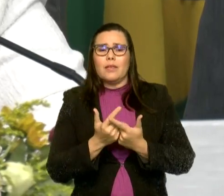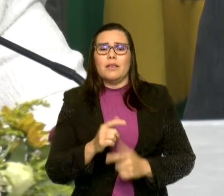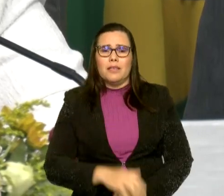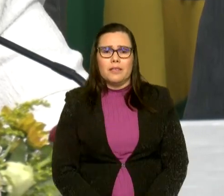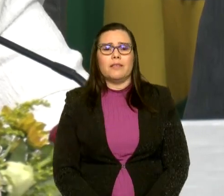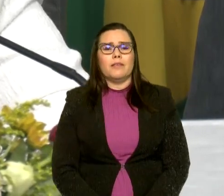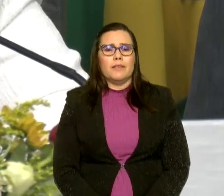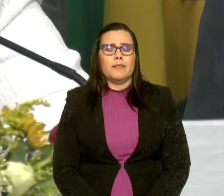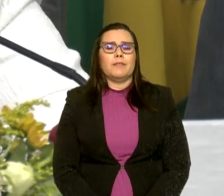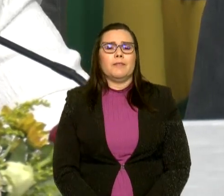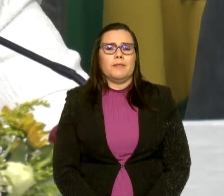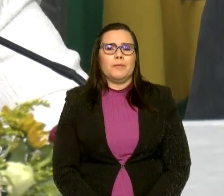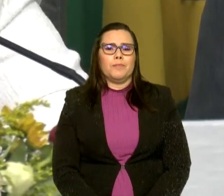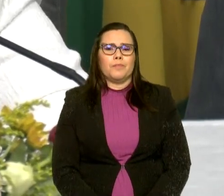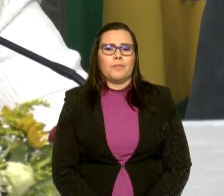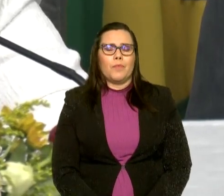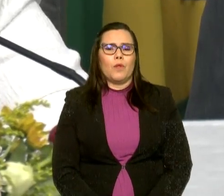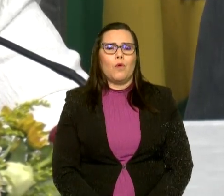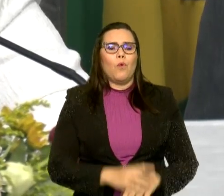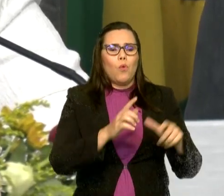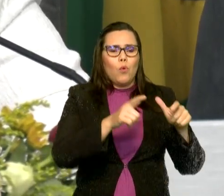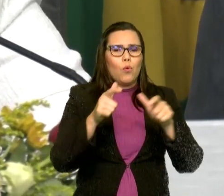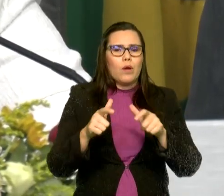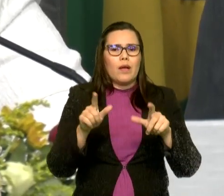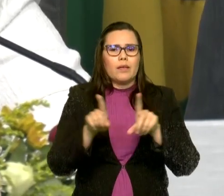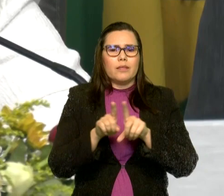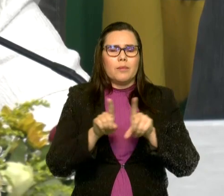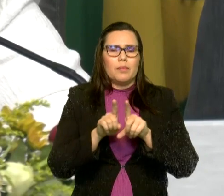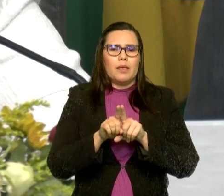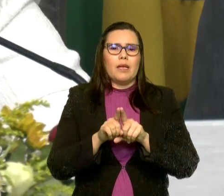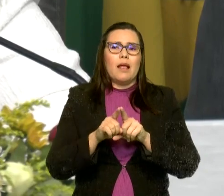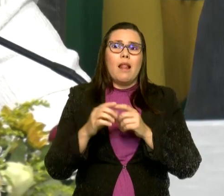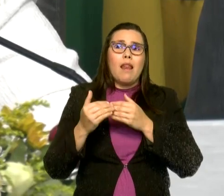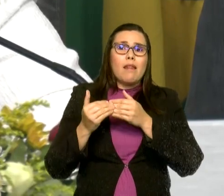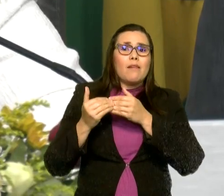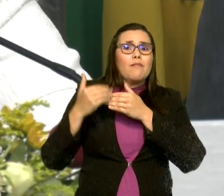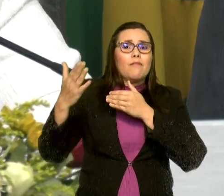foi disponibilizado para o público lá fora.